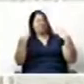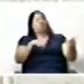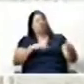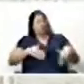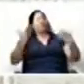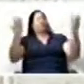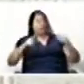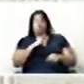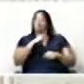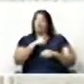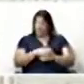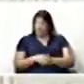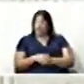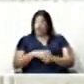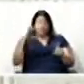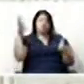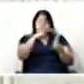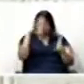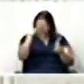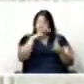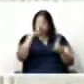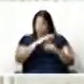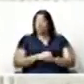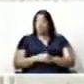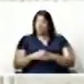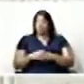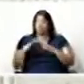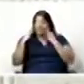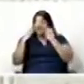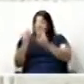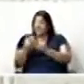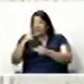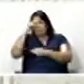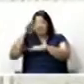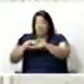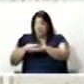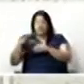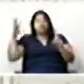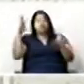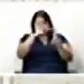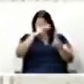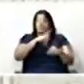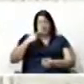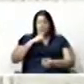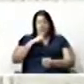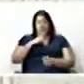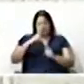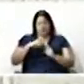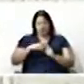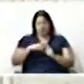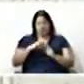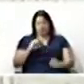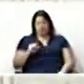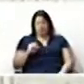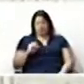intimidação de pessoas relacionadas aos pacientes que ele está atendendo. Eu tenho um colega de turma que atende